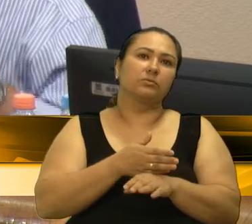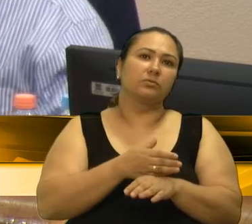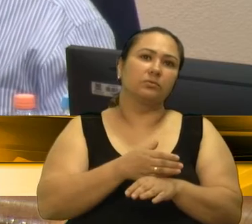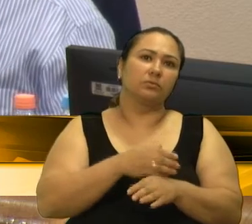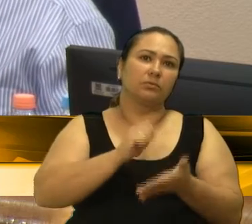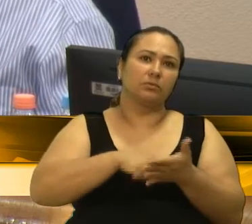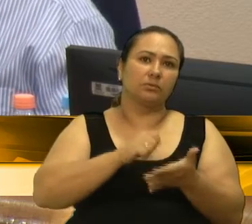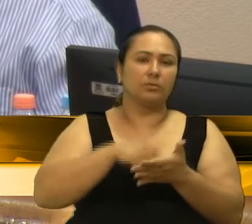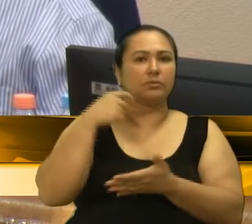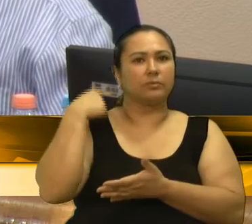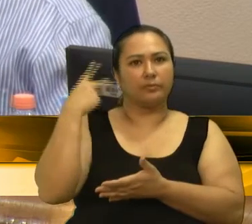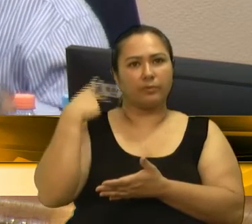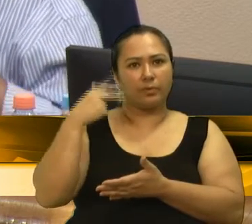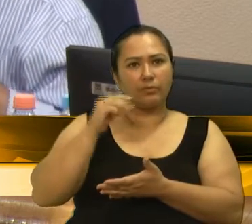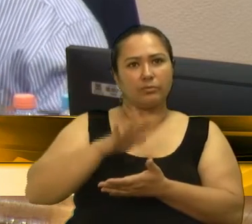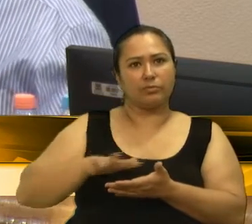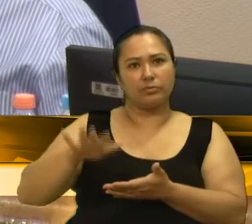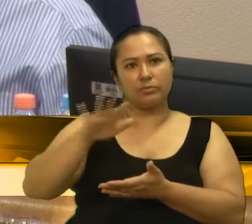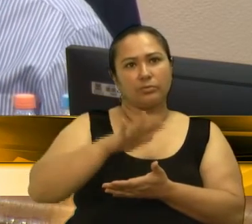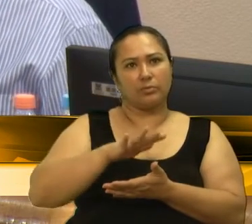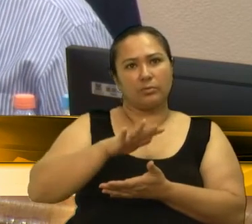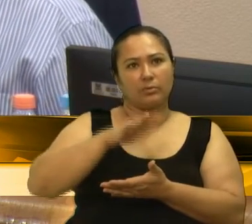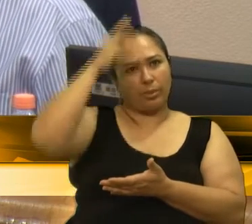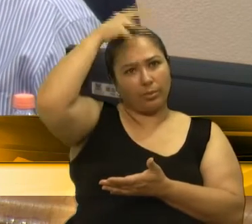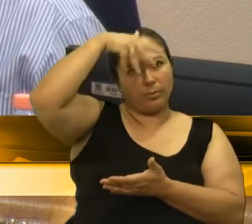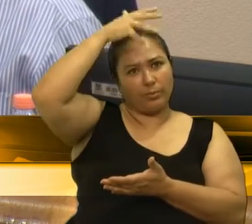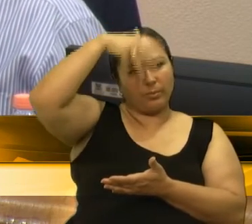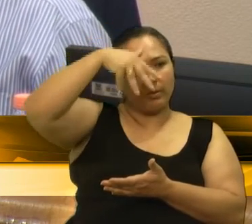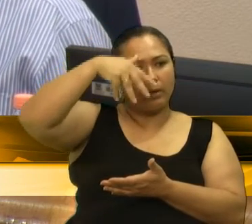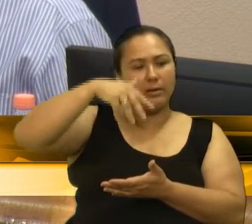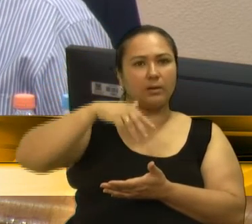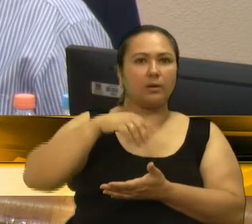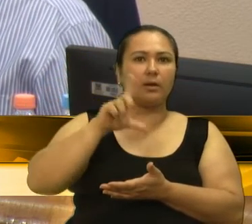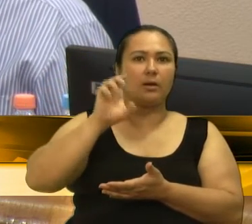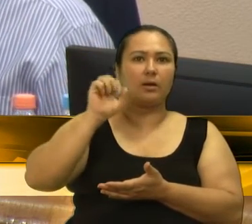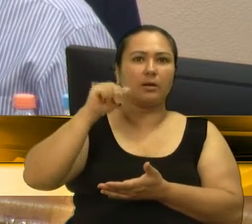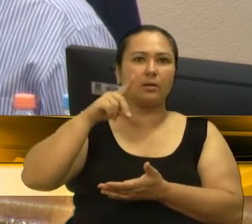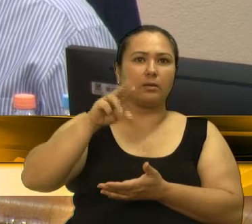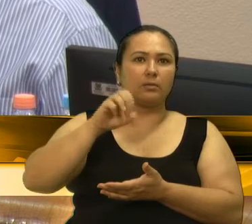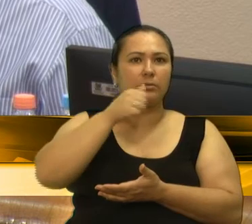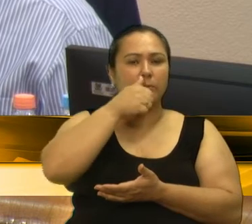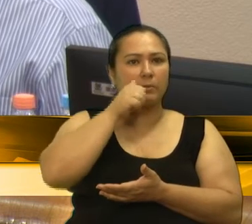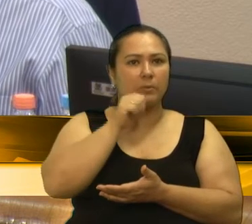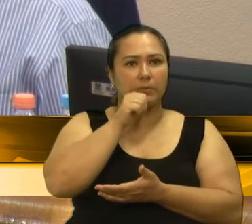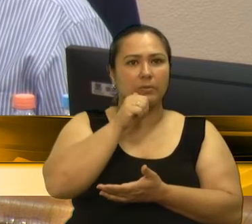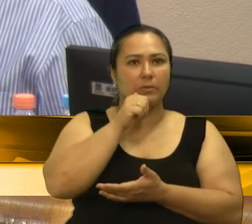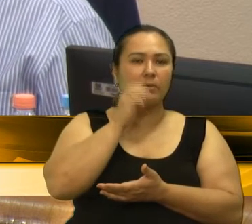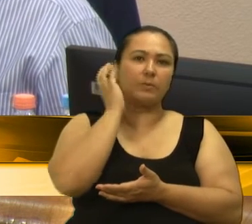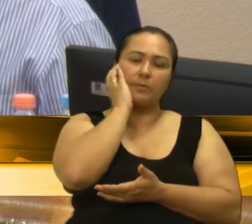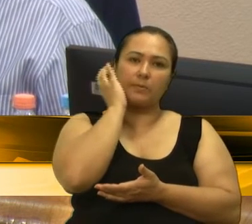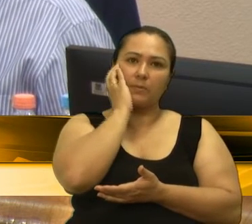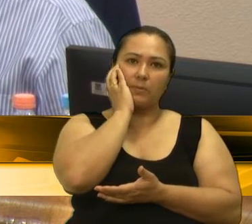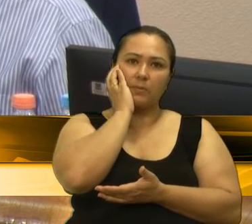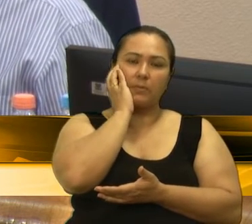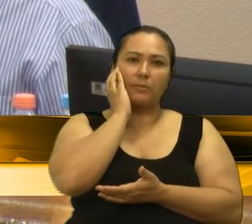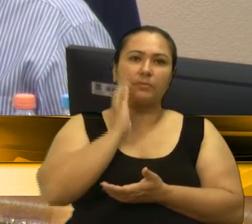vereadores Alceu João Tomé, Leandro Fiuza, vereadora Paula Cristina, doutora Cássia